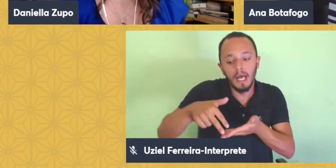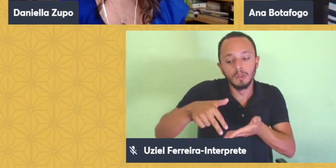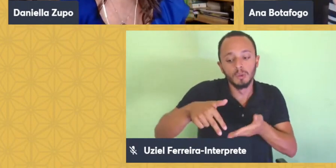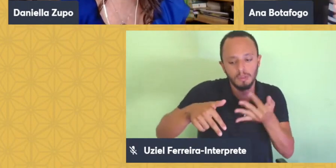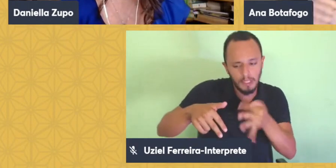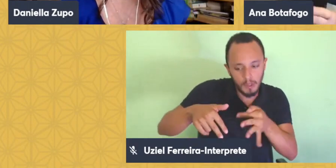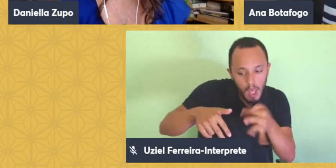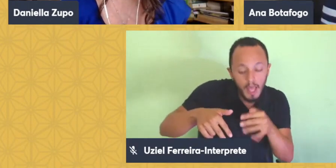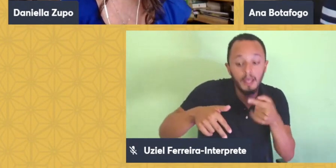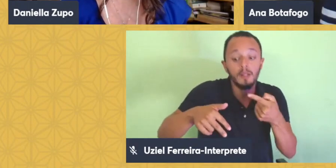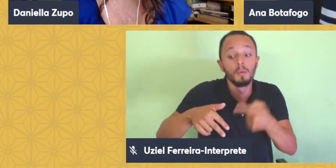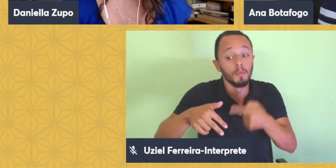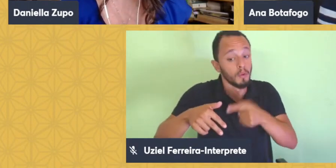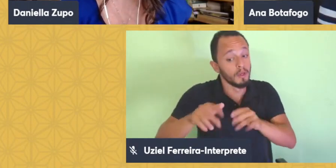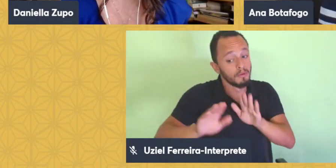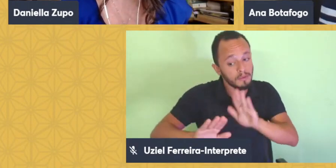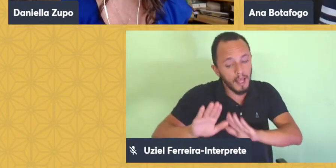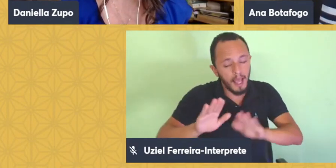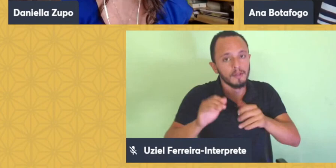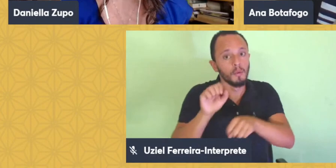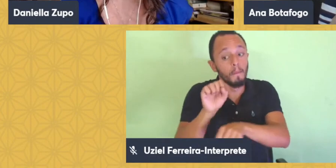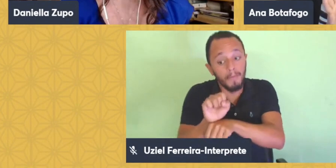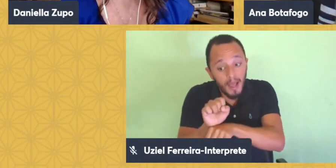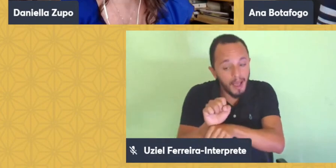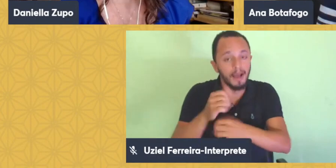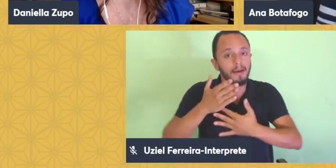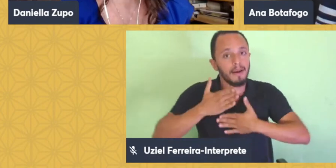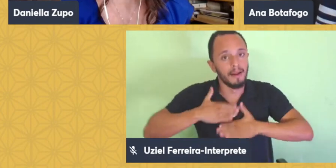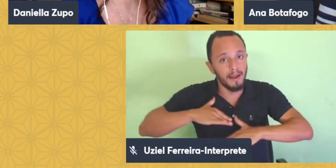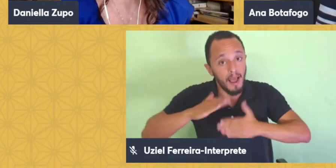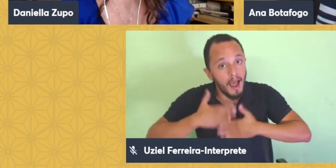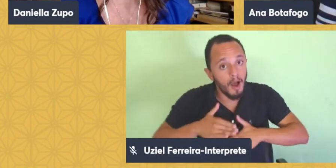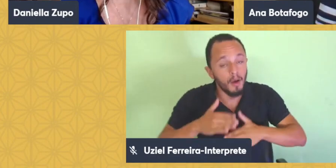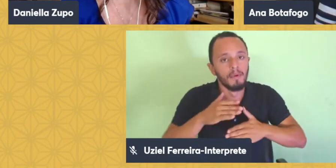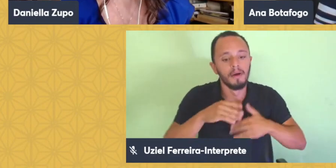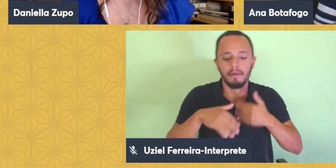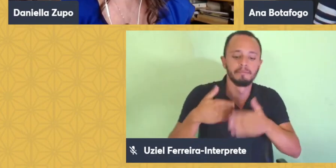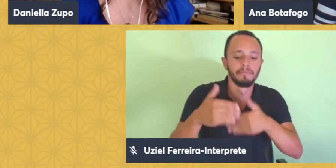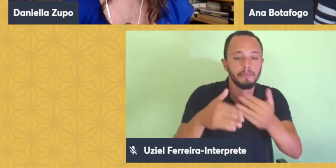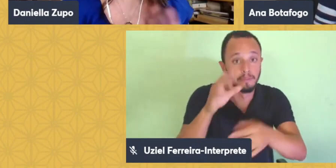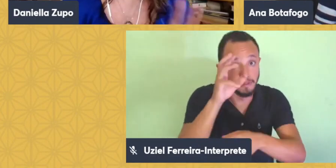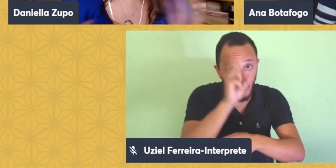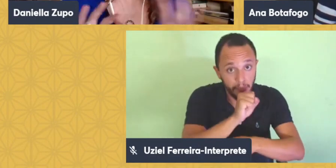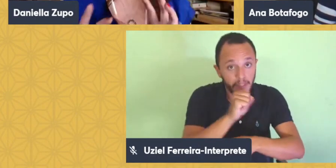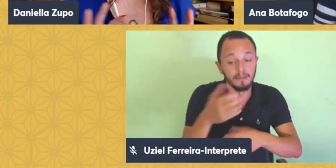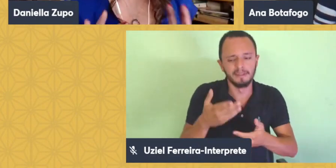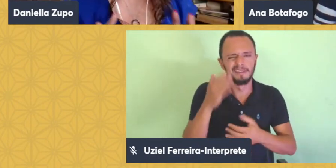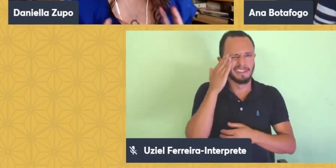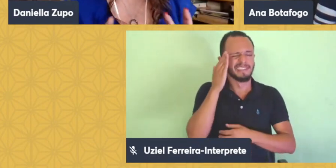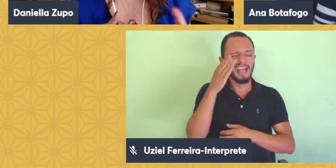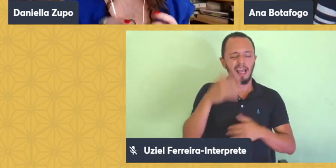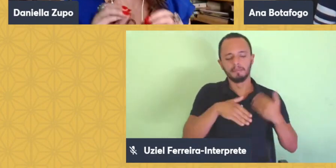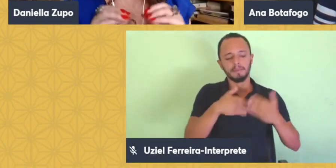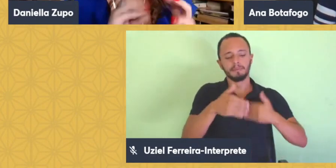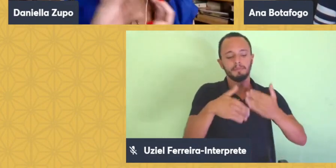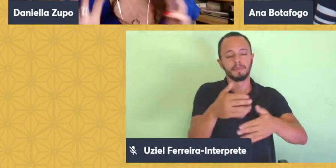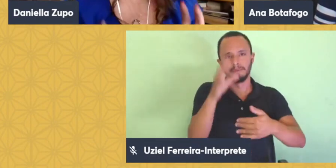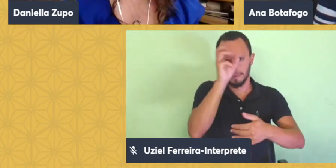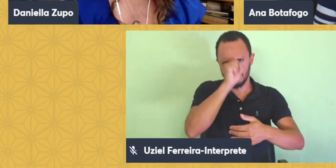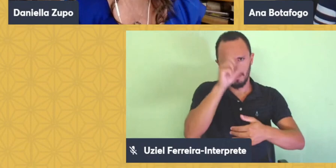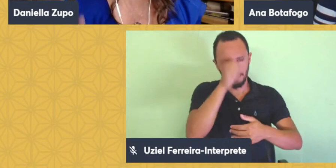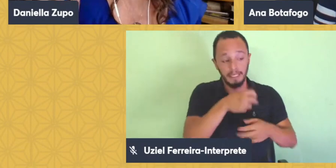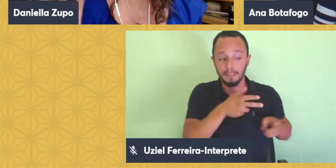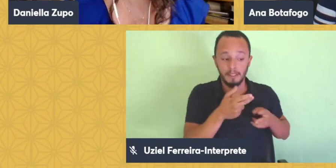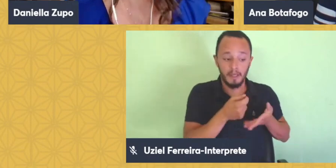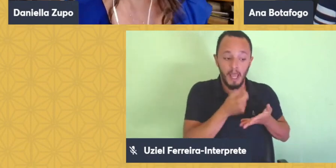mas a gente precisa entender até onde a gente pode ir e a gente aprende com o tempo e aí eu vou até te pedi Ana se possível para